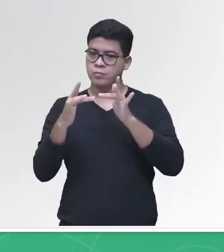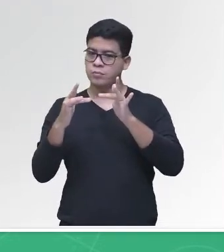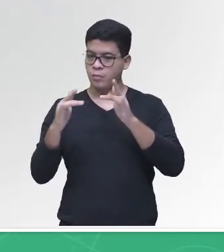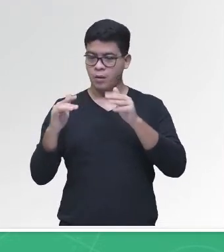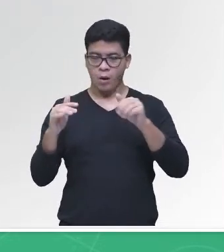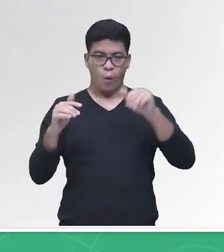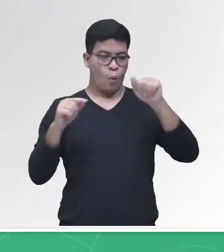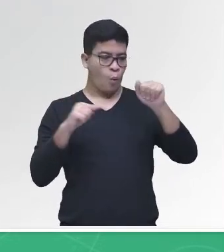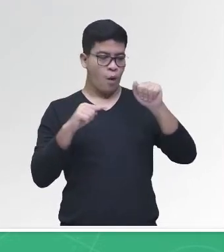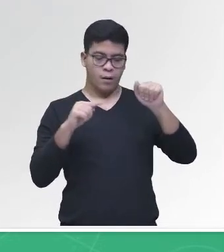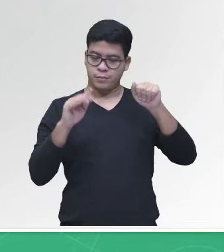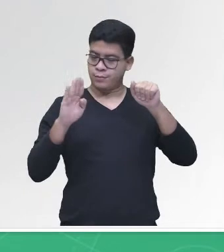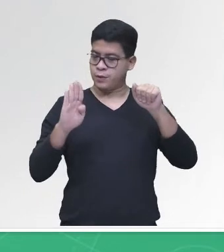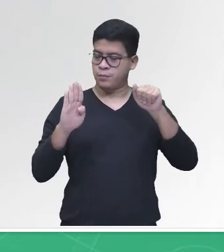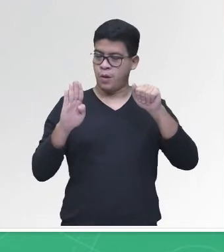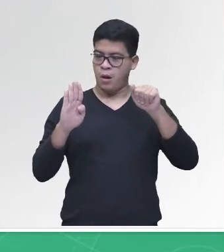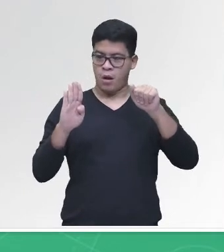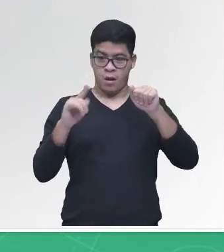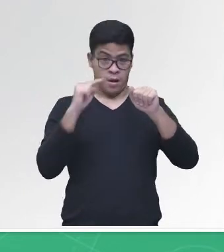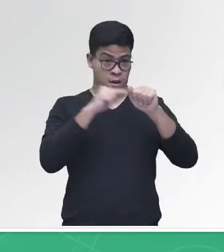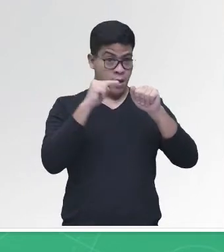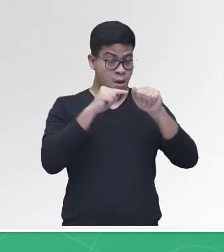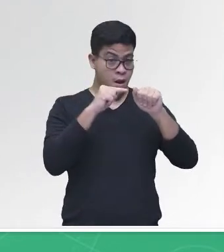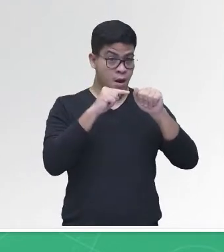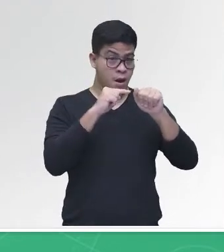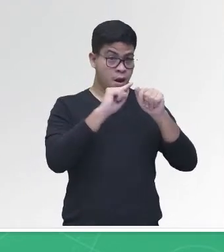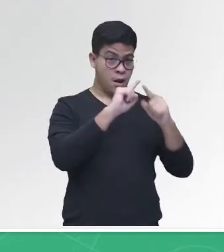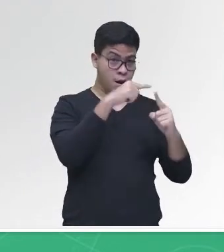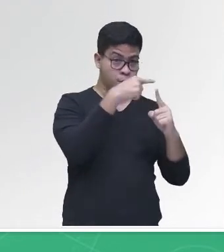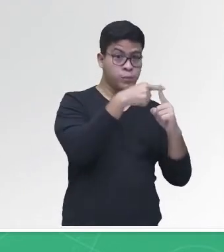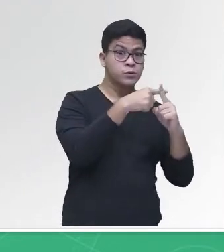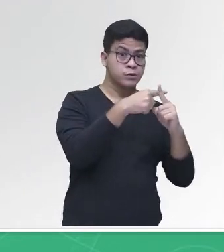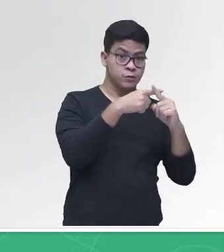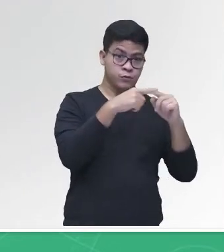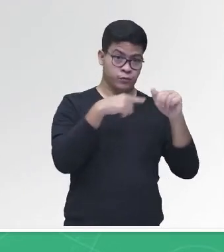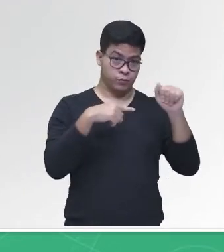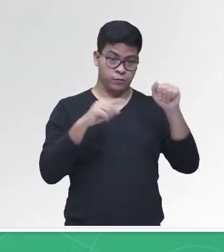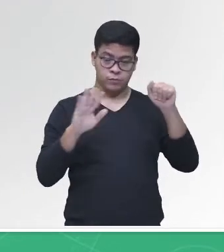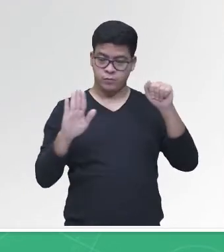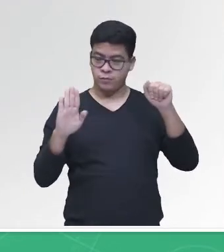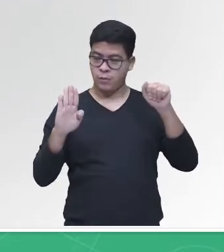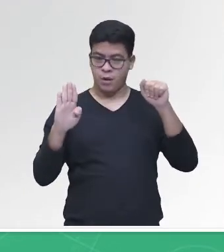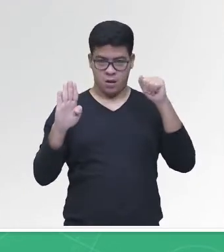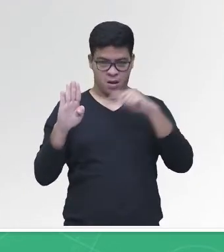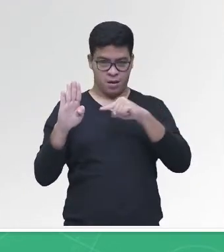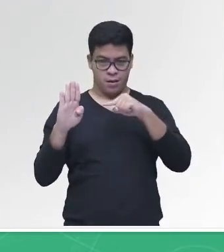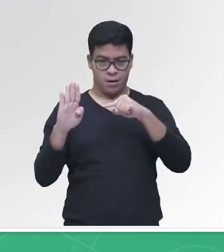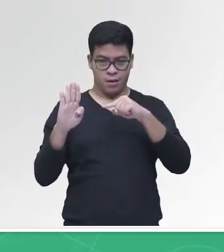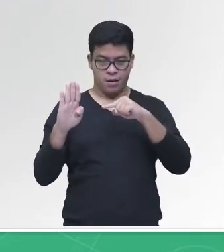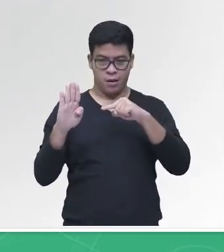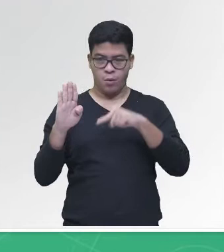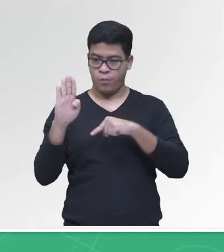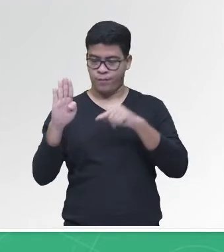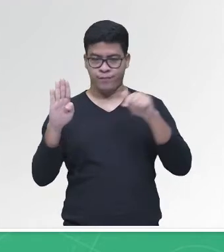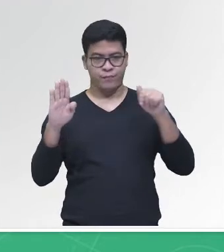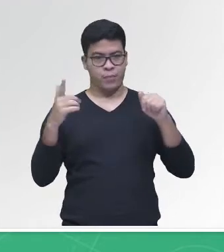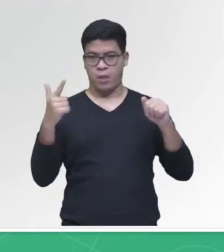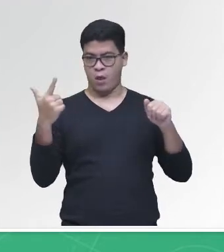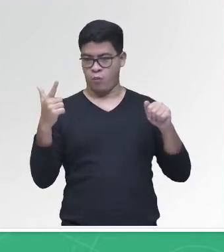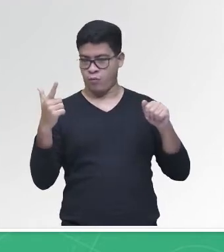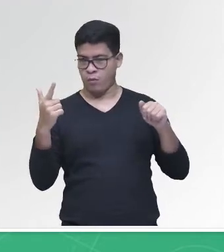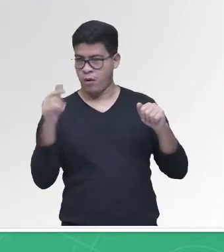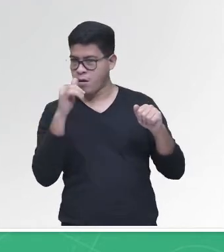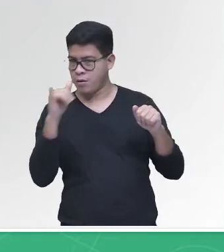B. Aí o que acontece? O corpo A cede elétrons para o corpo B. Ou seja,